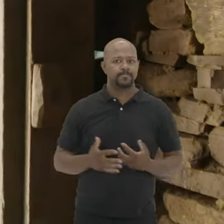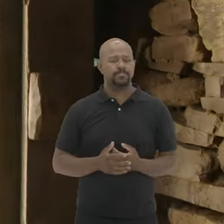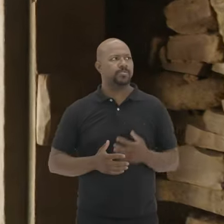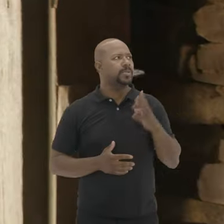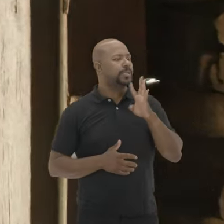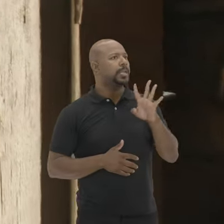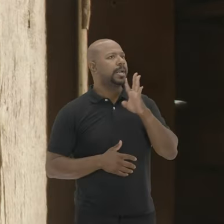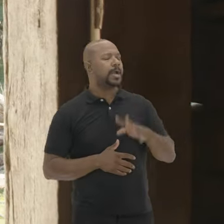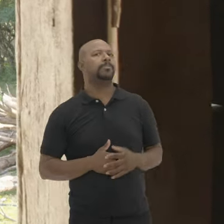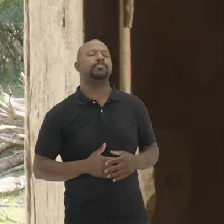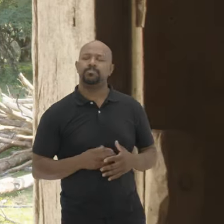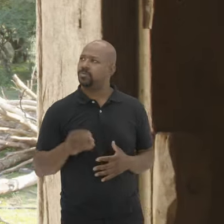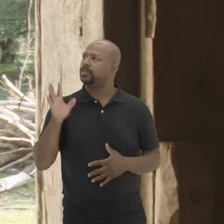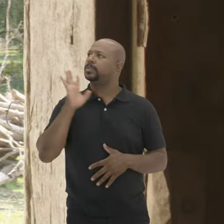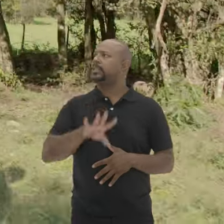muito legal João